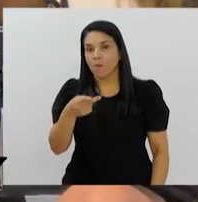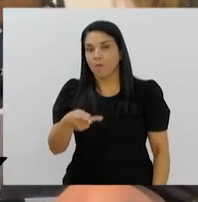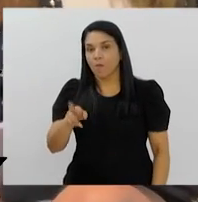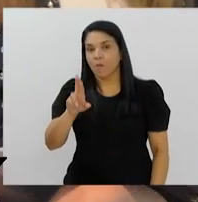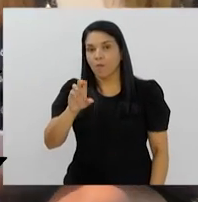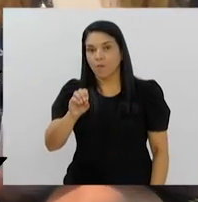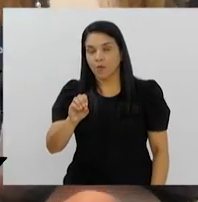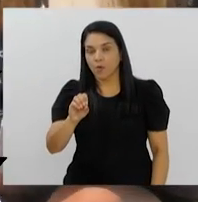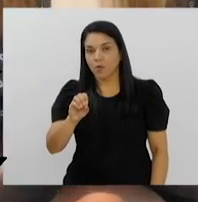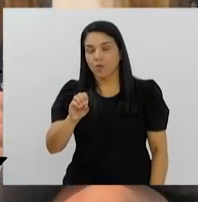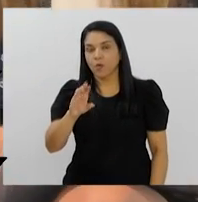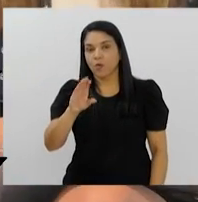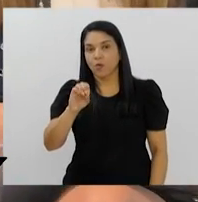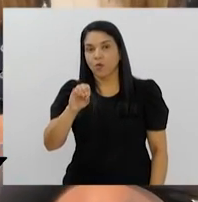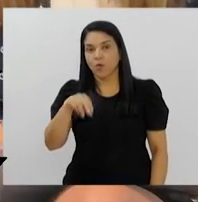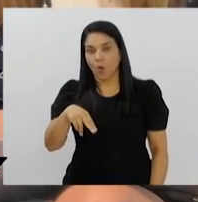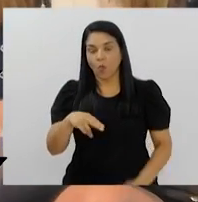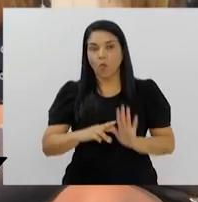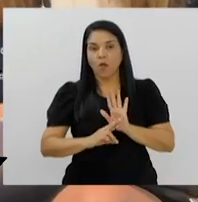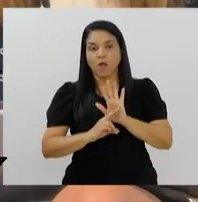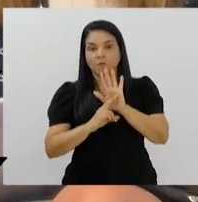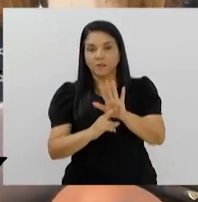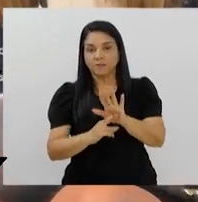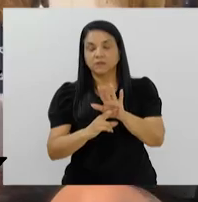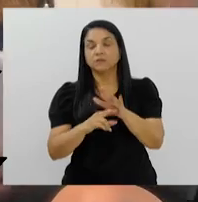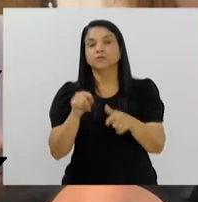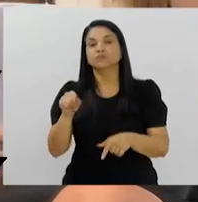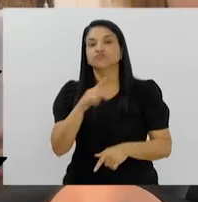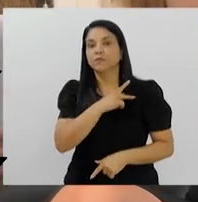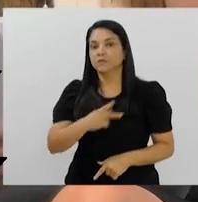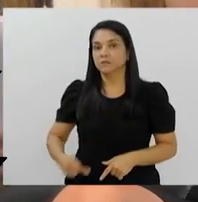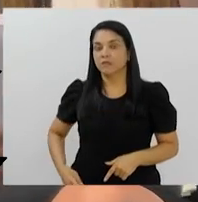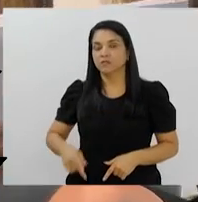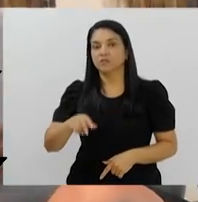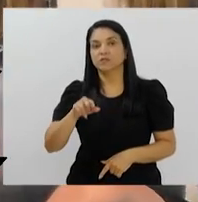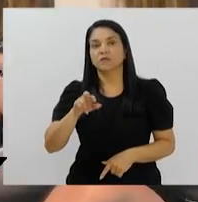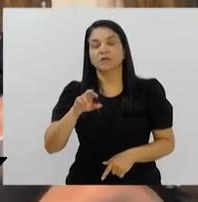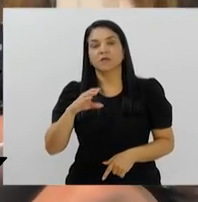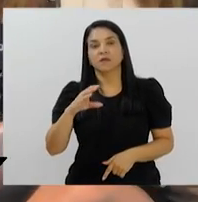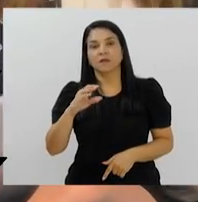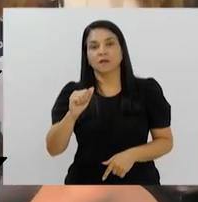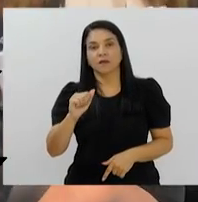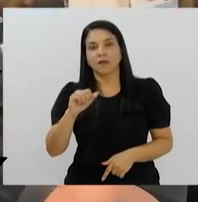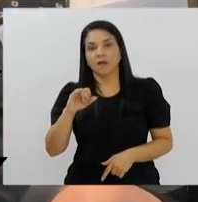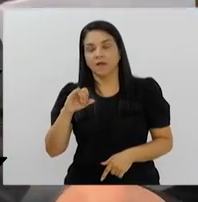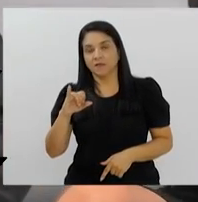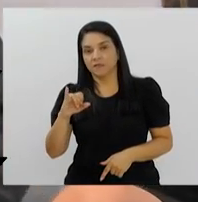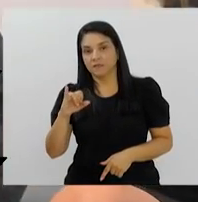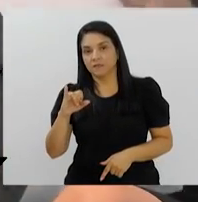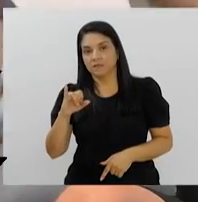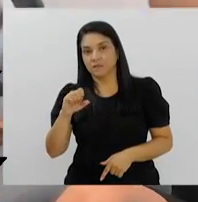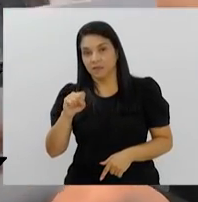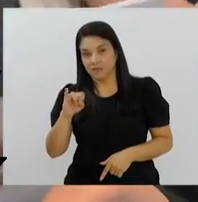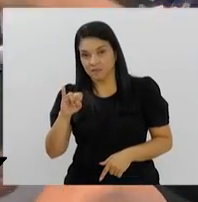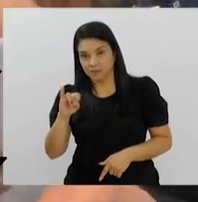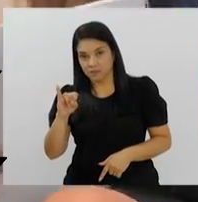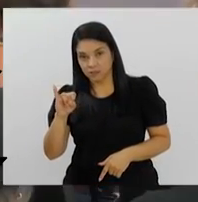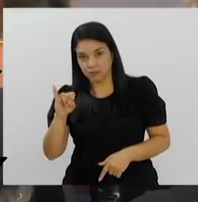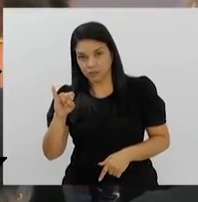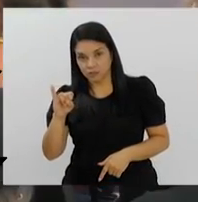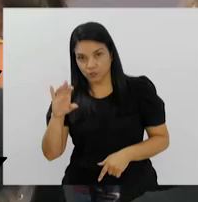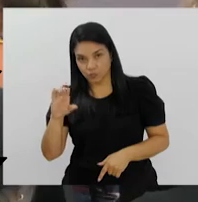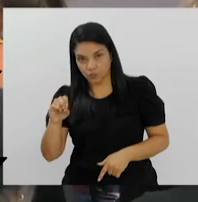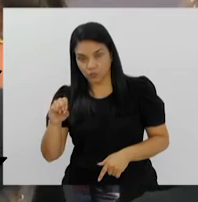representando aqui o Senor Cássio eh Coelho presidente da autarquia por favor sor Cássio se quiser vir